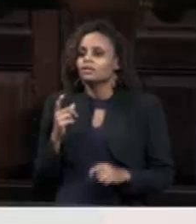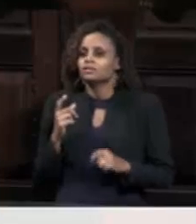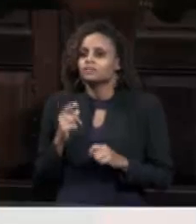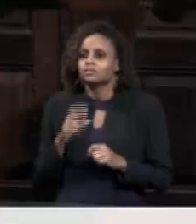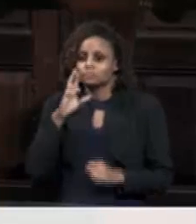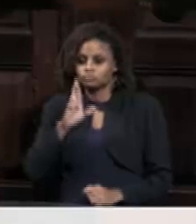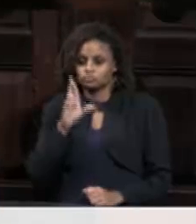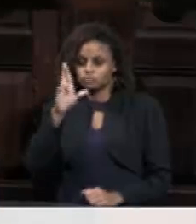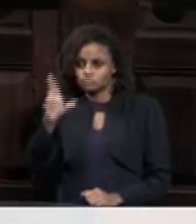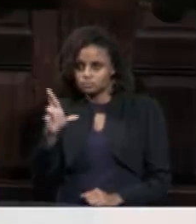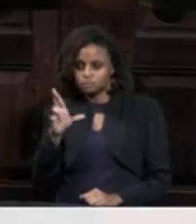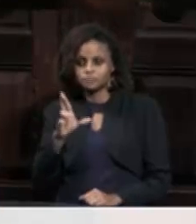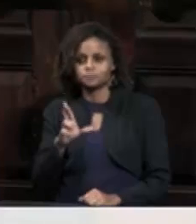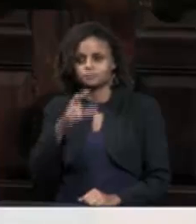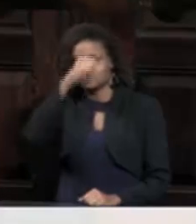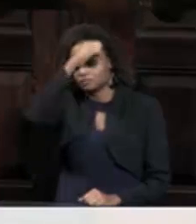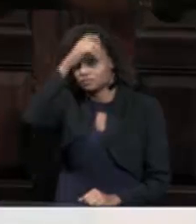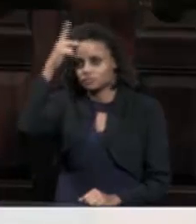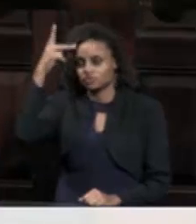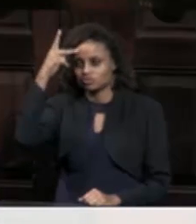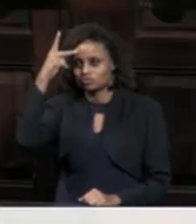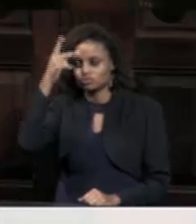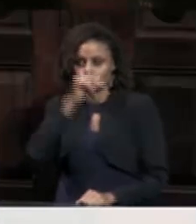Janeiro usa